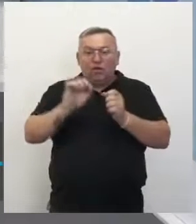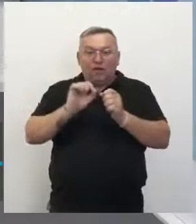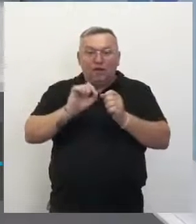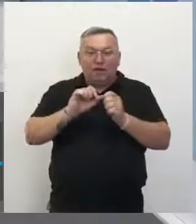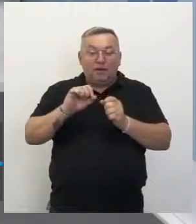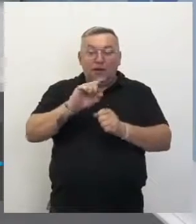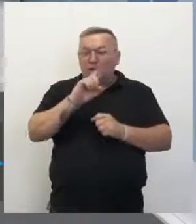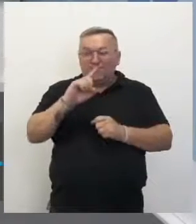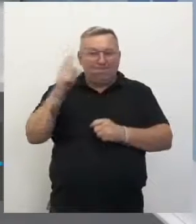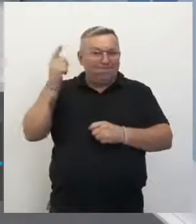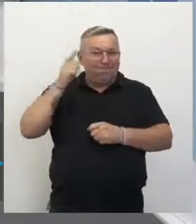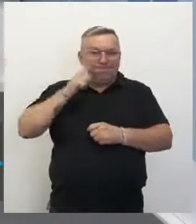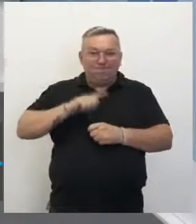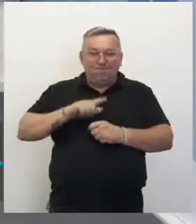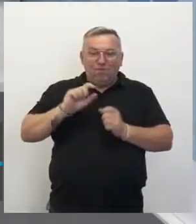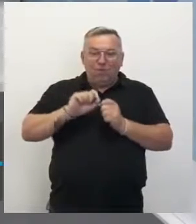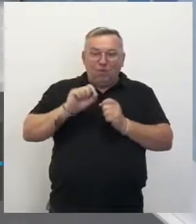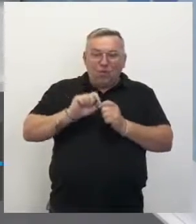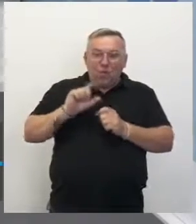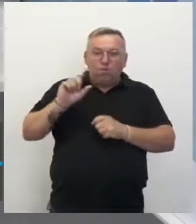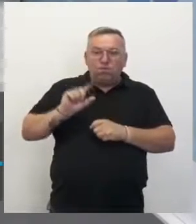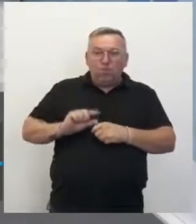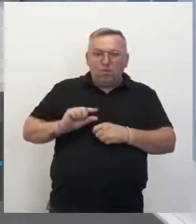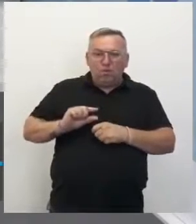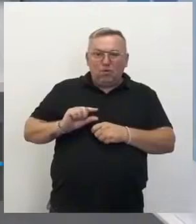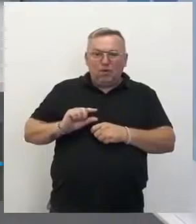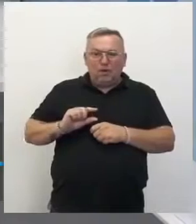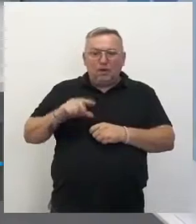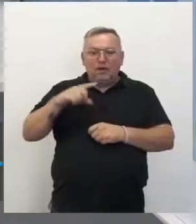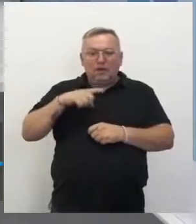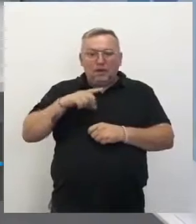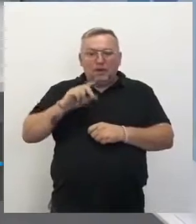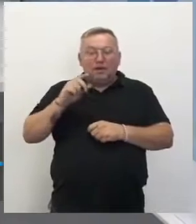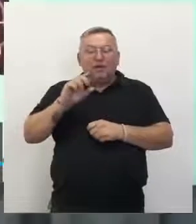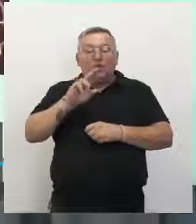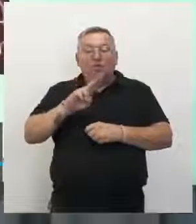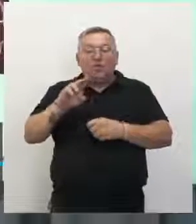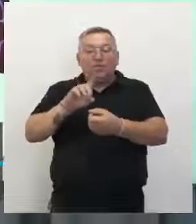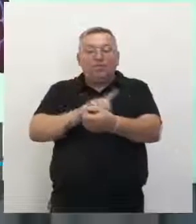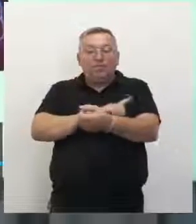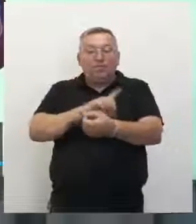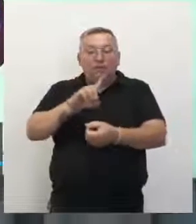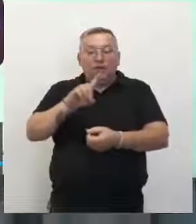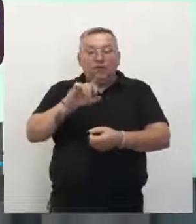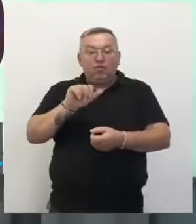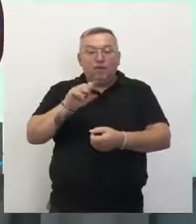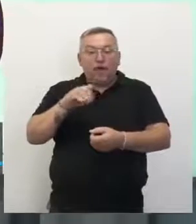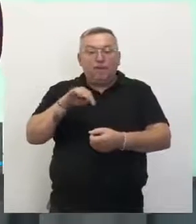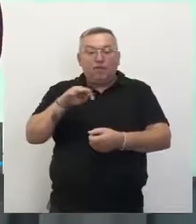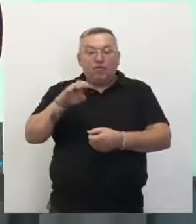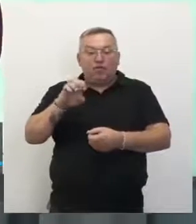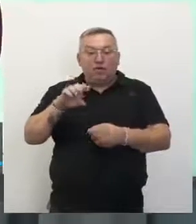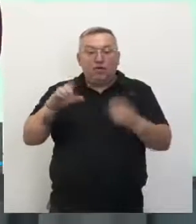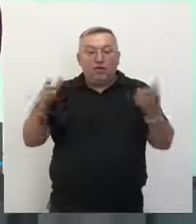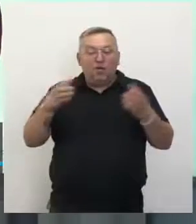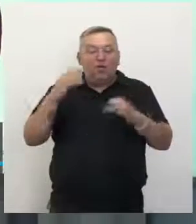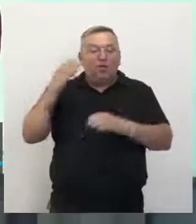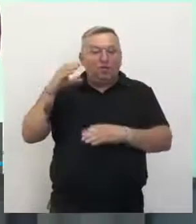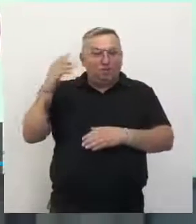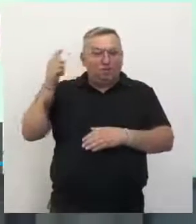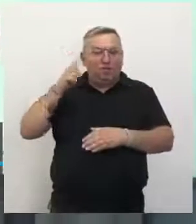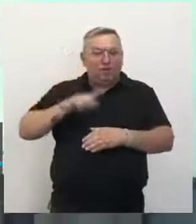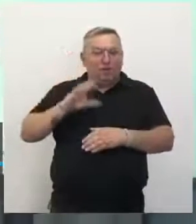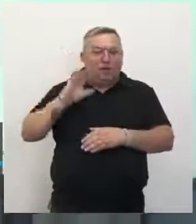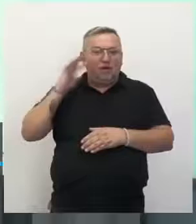não produz ou produz de forma insuficiente é que tem esse probleminha chamado diabetes. Mas que hoje, com a ciência, consegue contornar